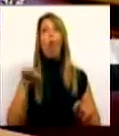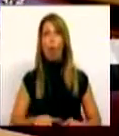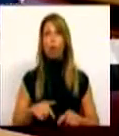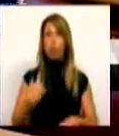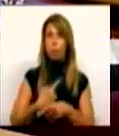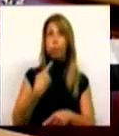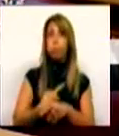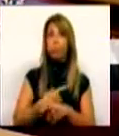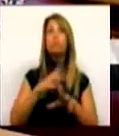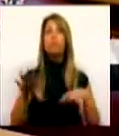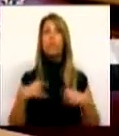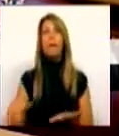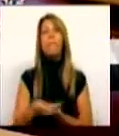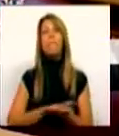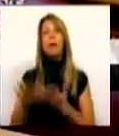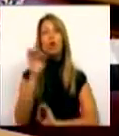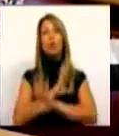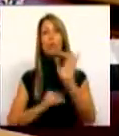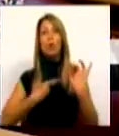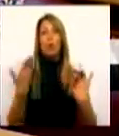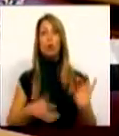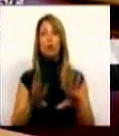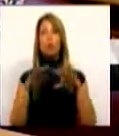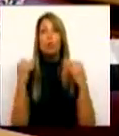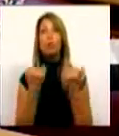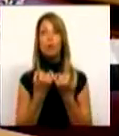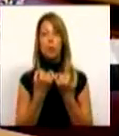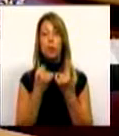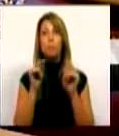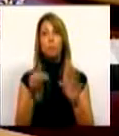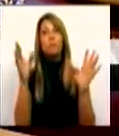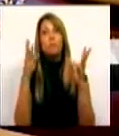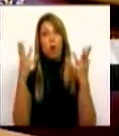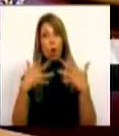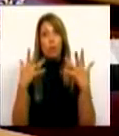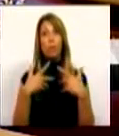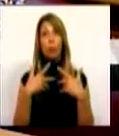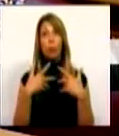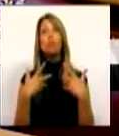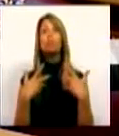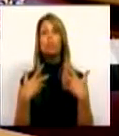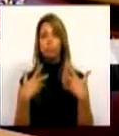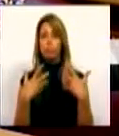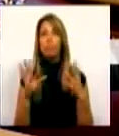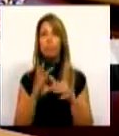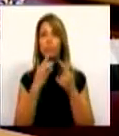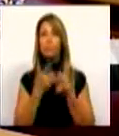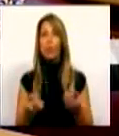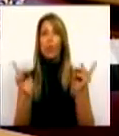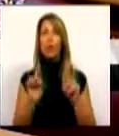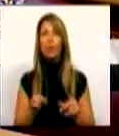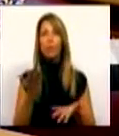Pilar Europeu dos Direitos Sociais. Este orçamento é um orçamento que corresponde, mais uma vez, a